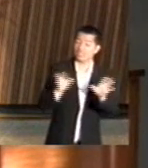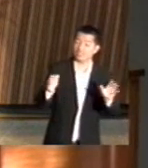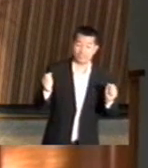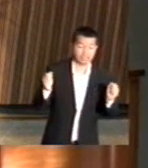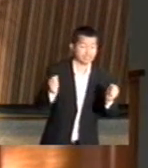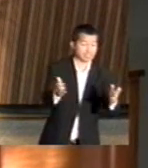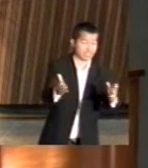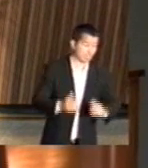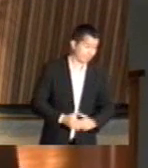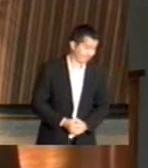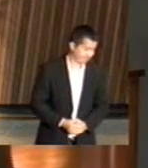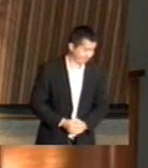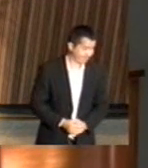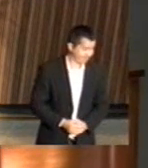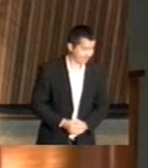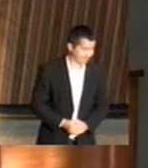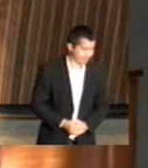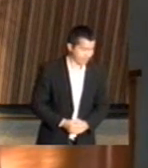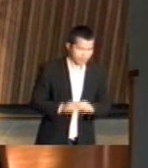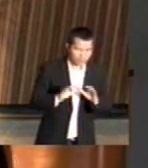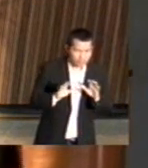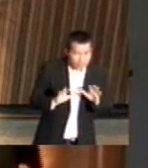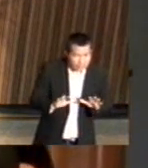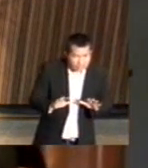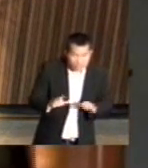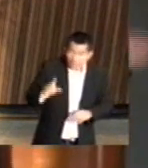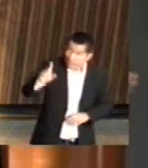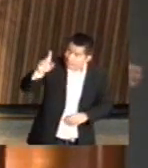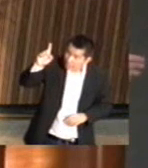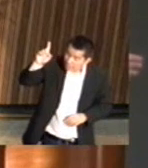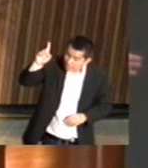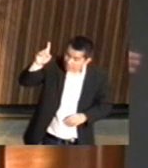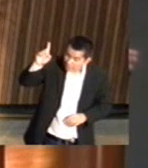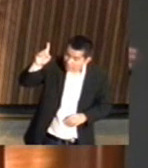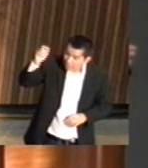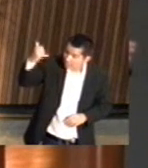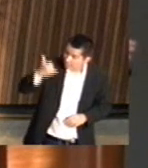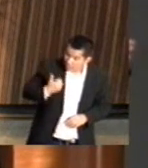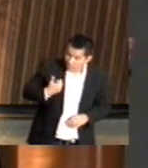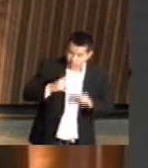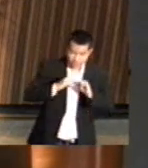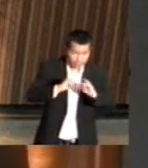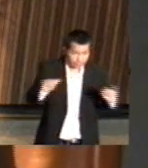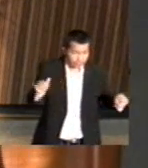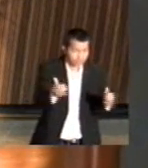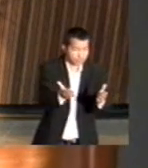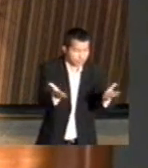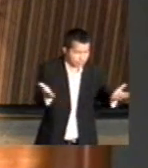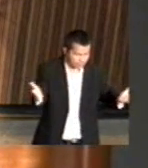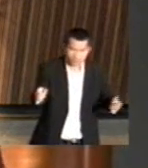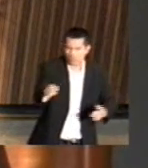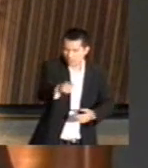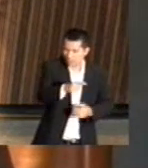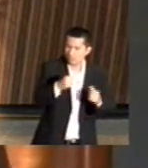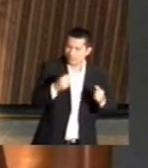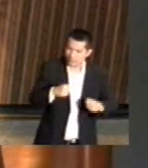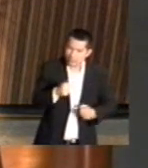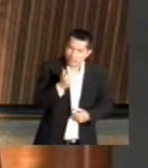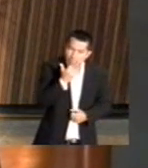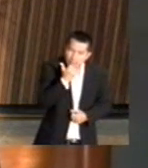Não é isso que está na Bíblia? Então como é que você consegue brigar com você mesmo? Há